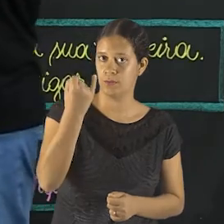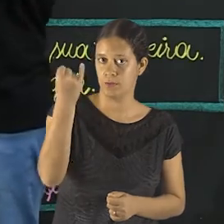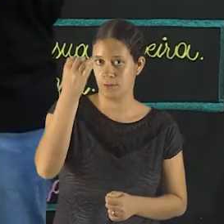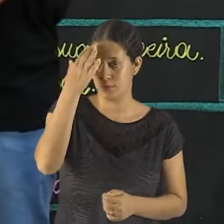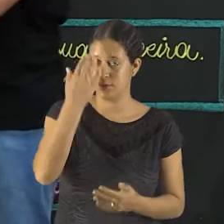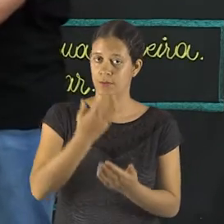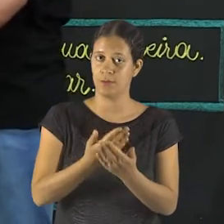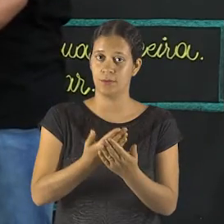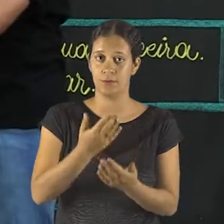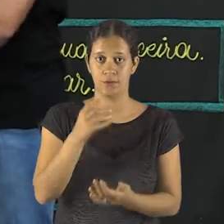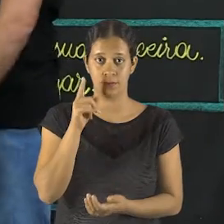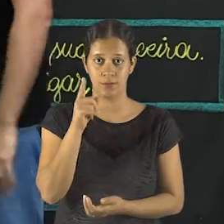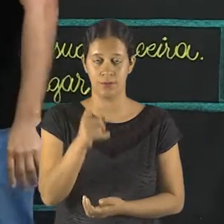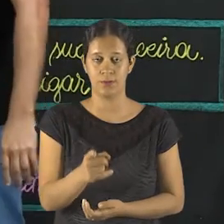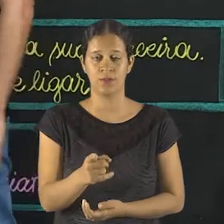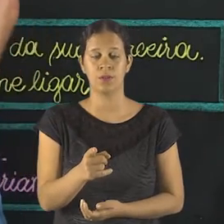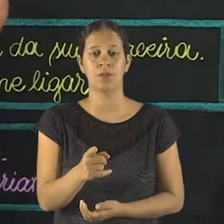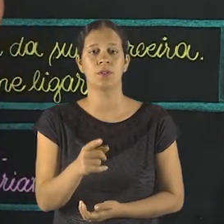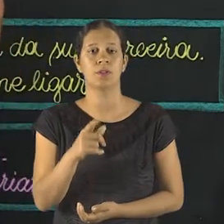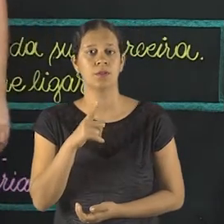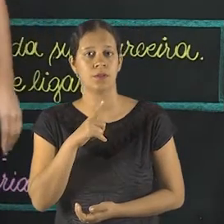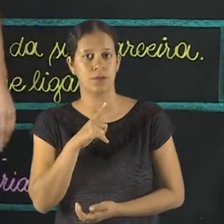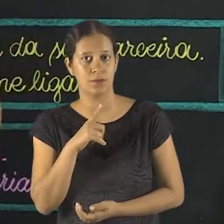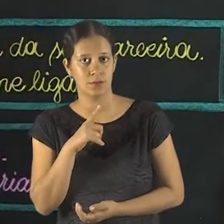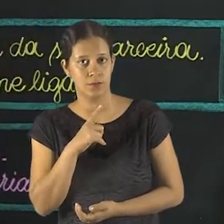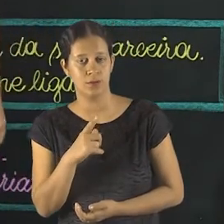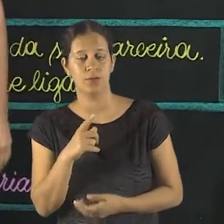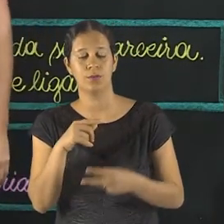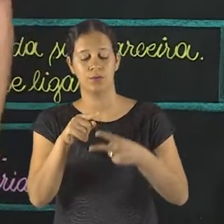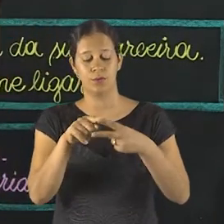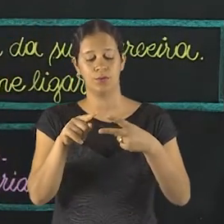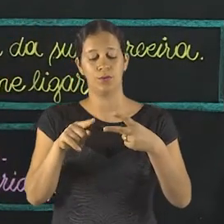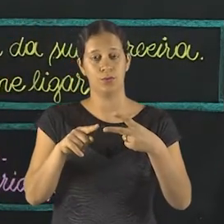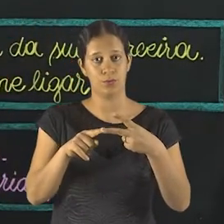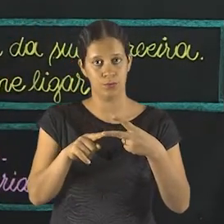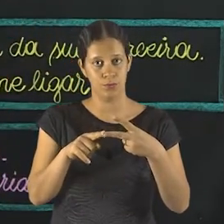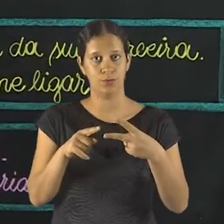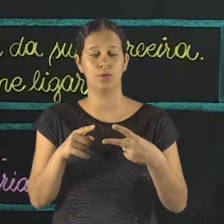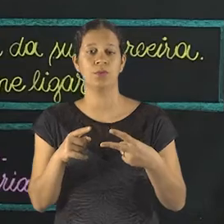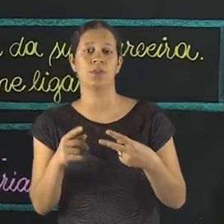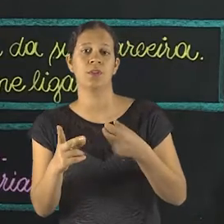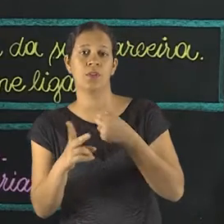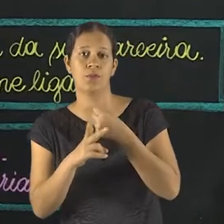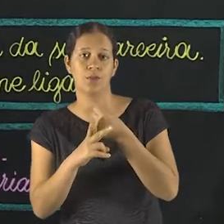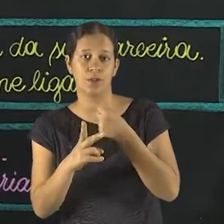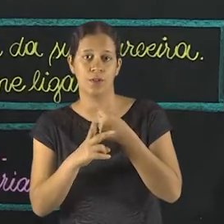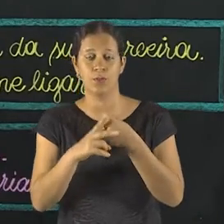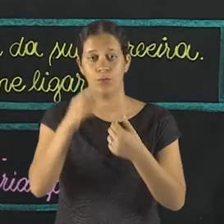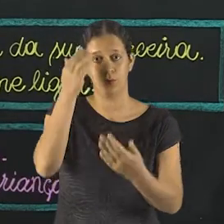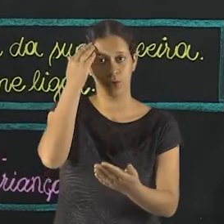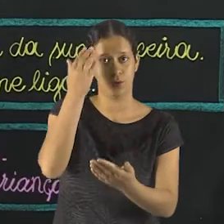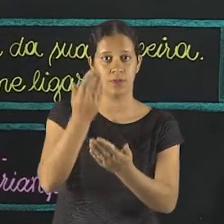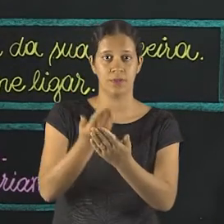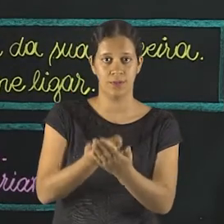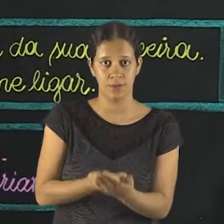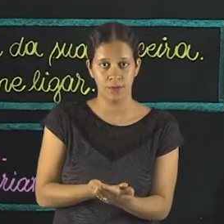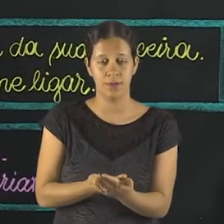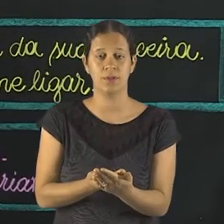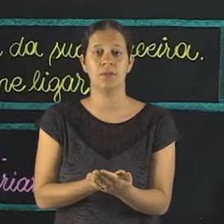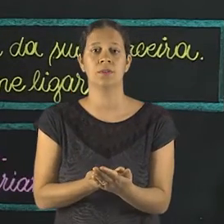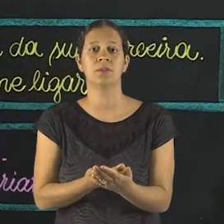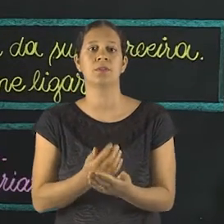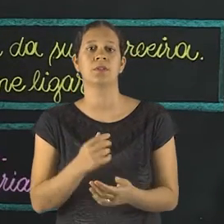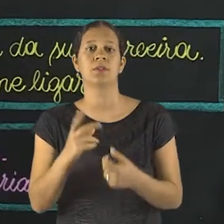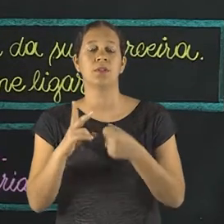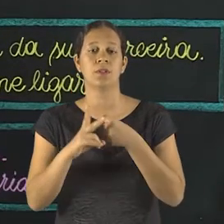fundamental acreditar em si mesmo, marcado pela presença de dois verbos, o verbo é, o verbo acreditar aqui. Neste caso, o